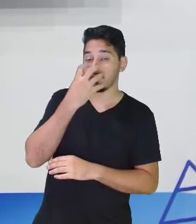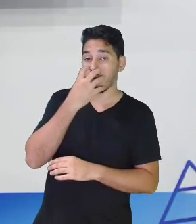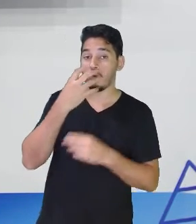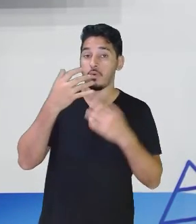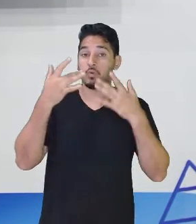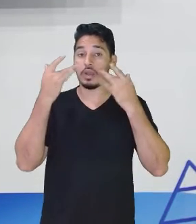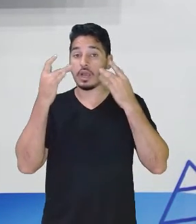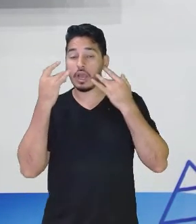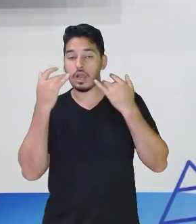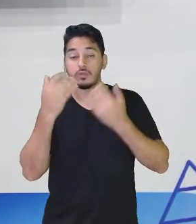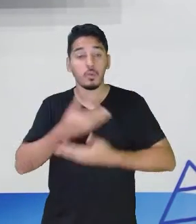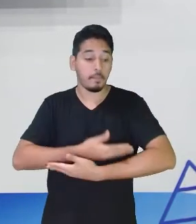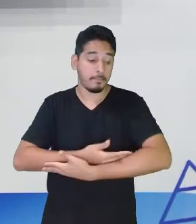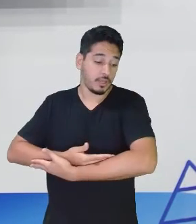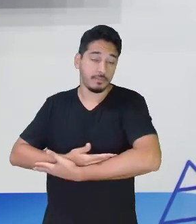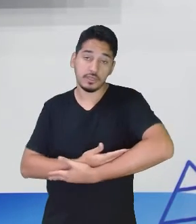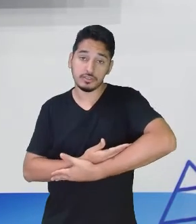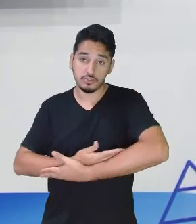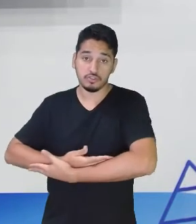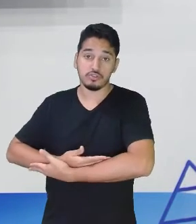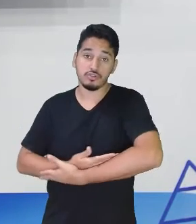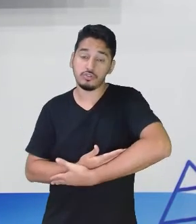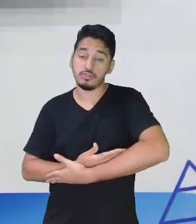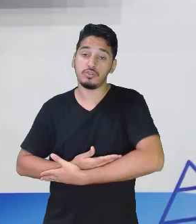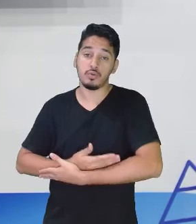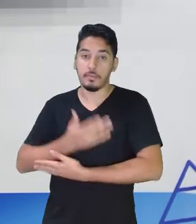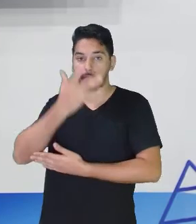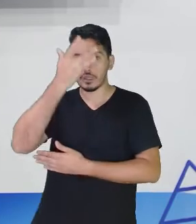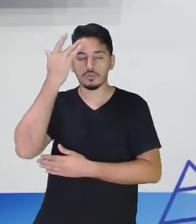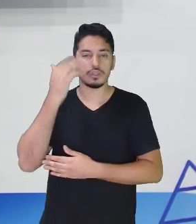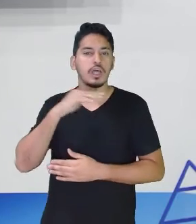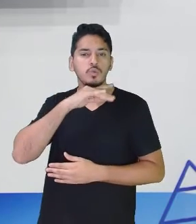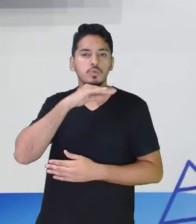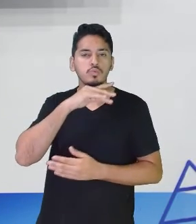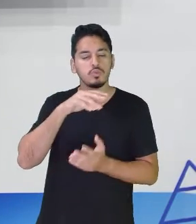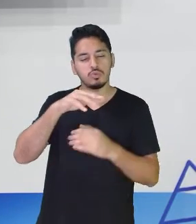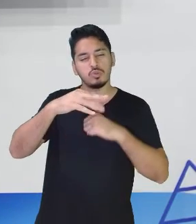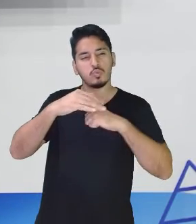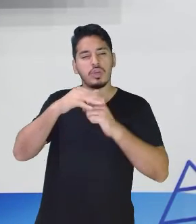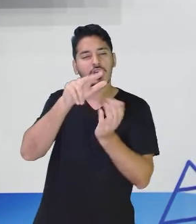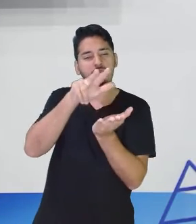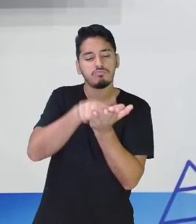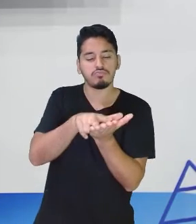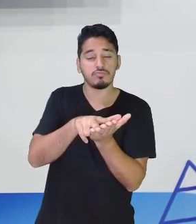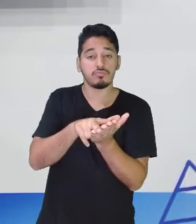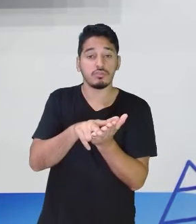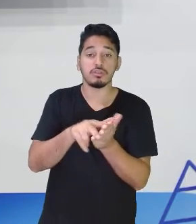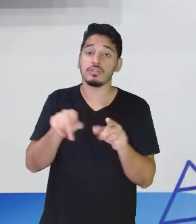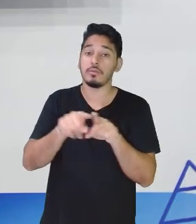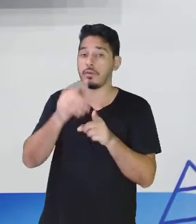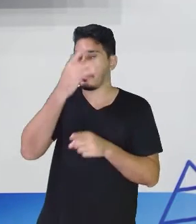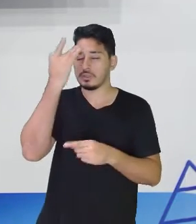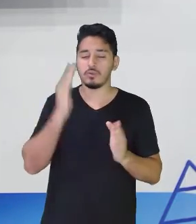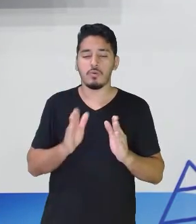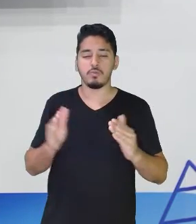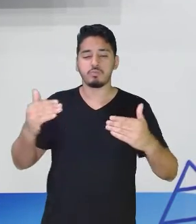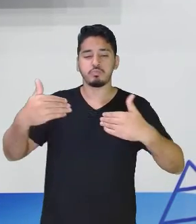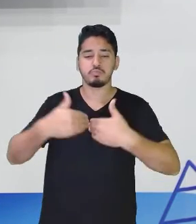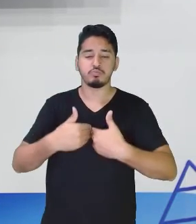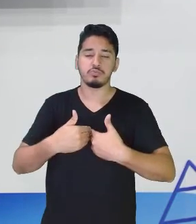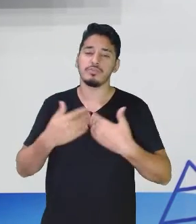Os recém-nascidos, as pessoas que são acamadas, também o pessoal com autismo. Então, só traz